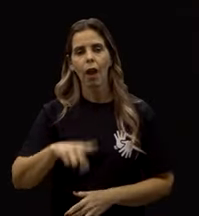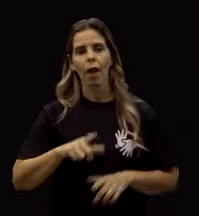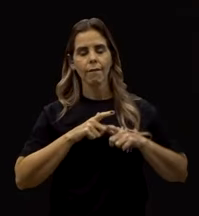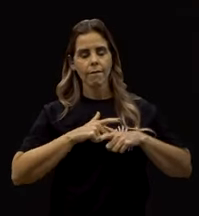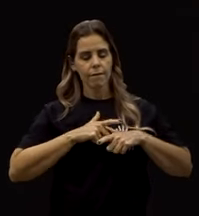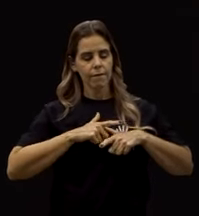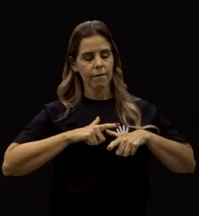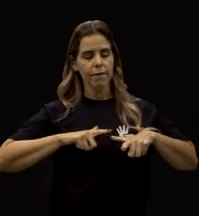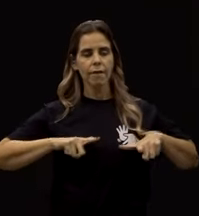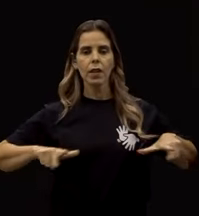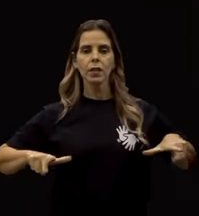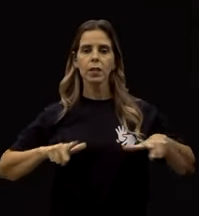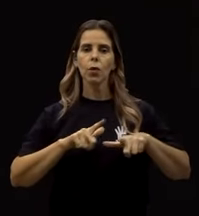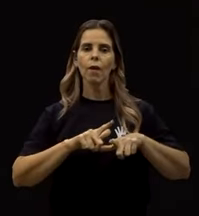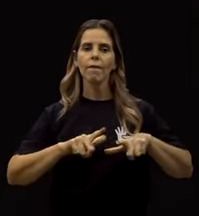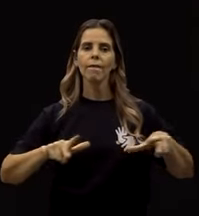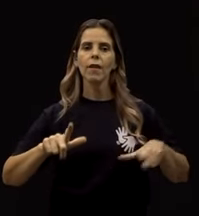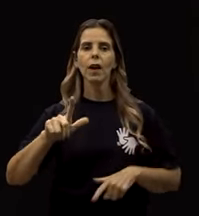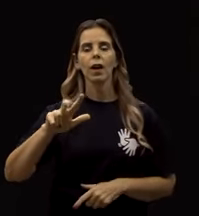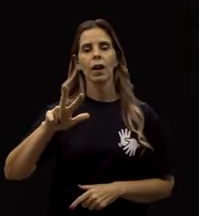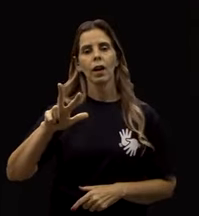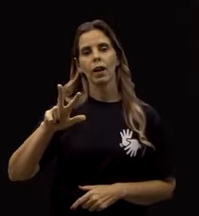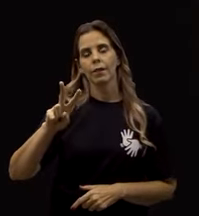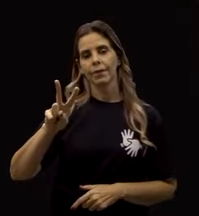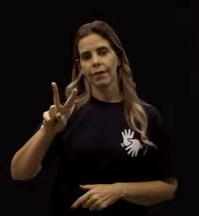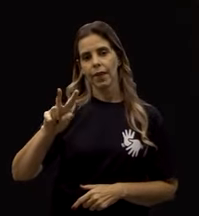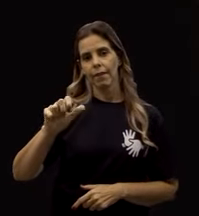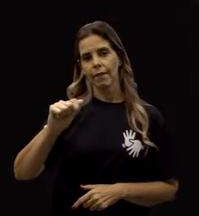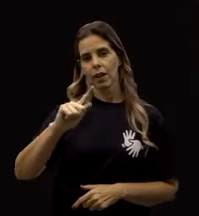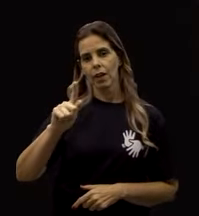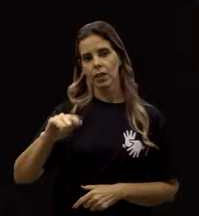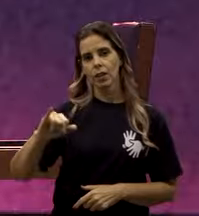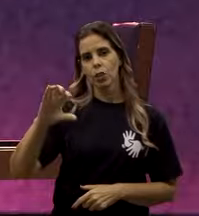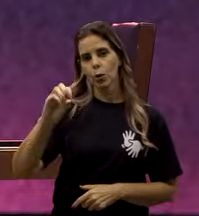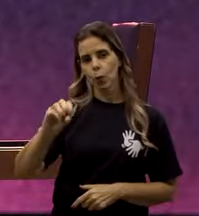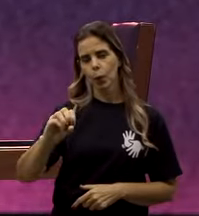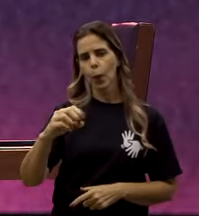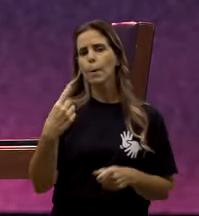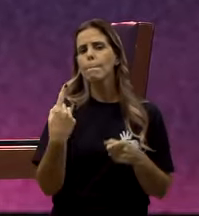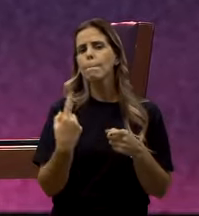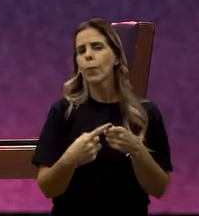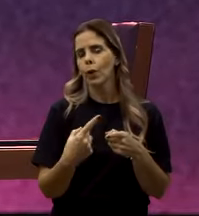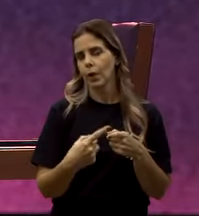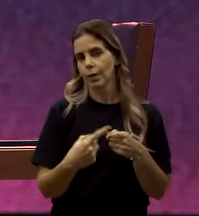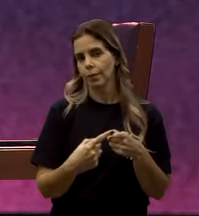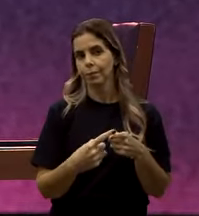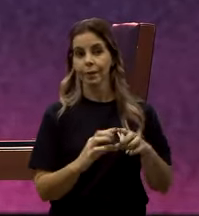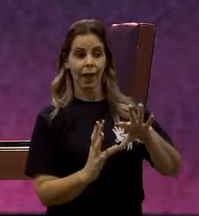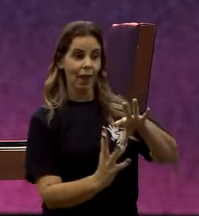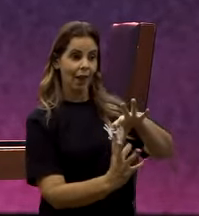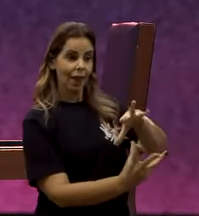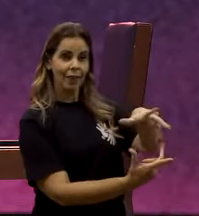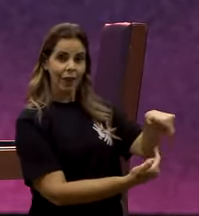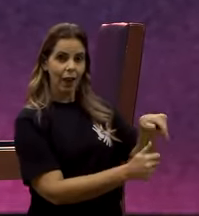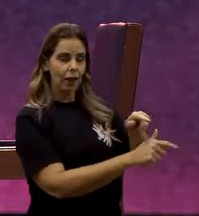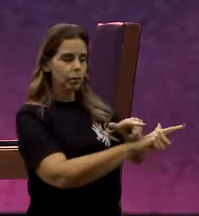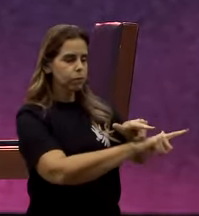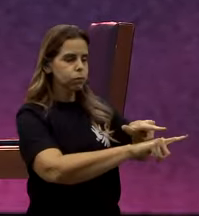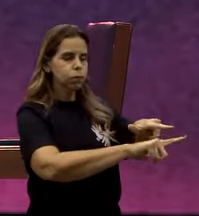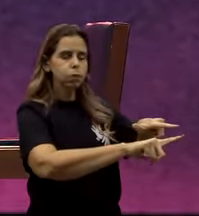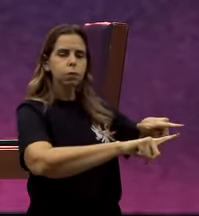vazio vamos lá diga vazio Por que vazio pastor porque a terra estava sem forma e